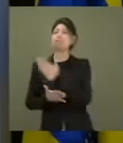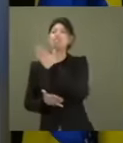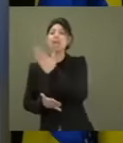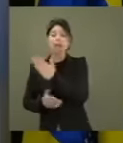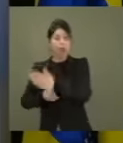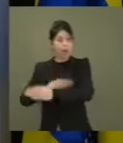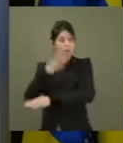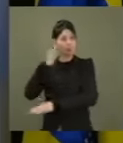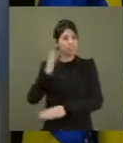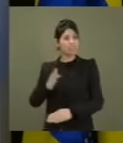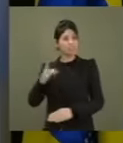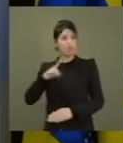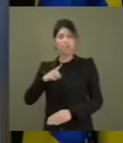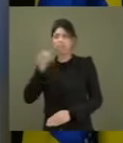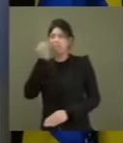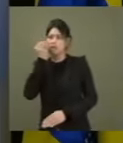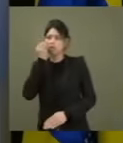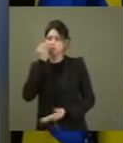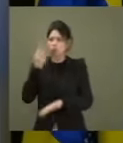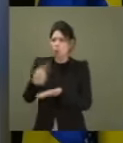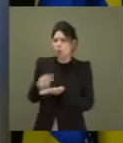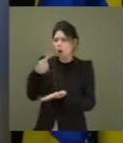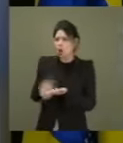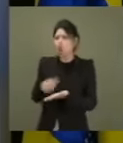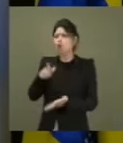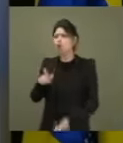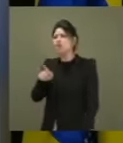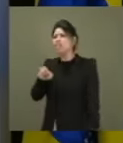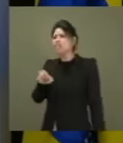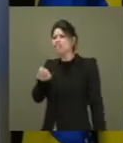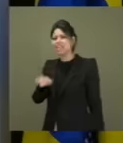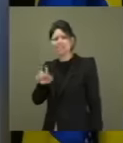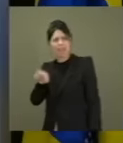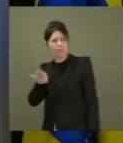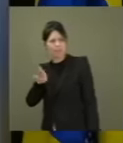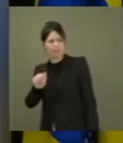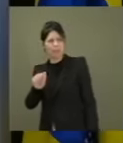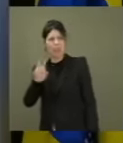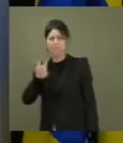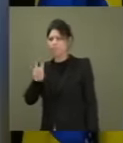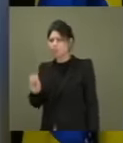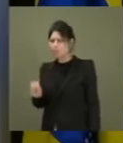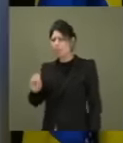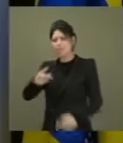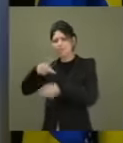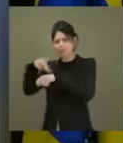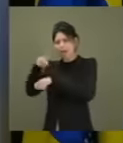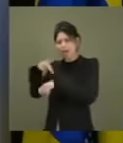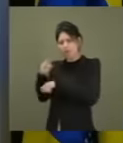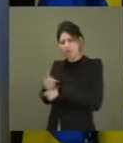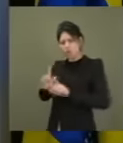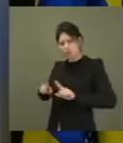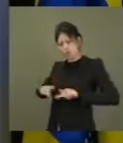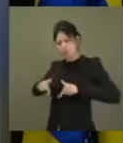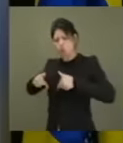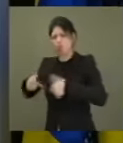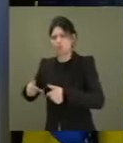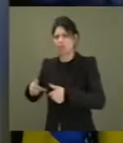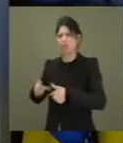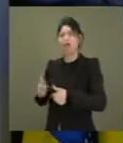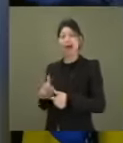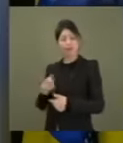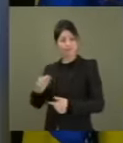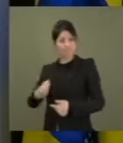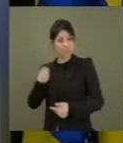Brasil de um acordo de Genebra, um consenso com 50 países que defende a vida, fecha a